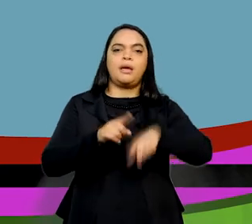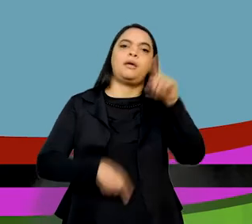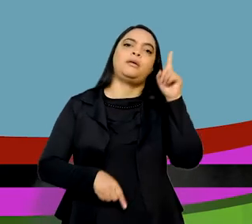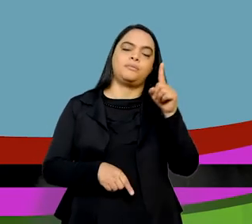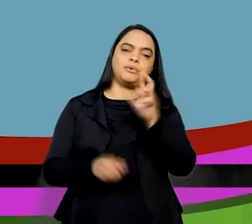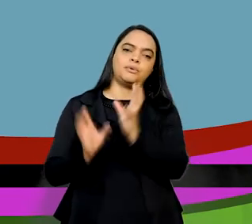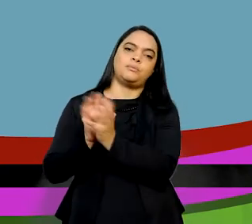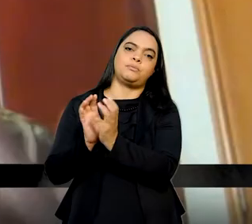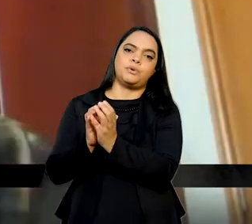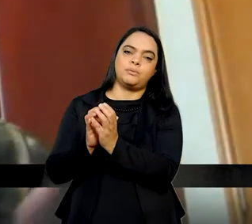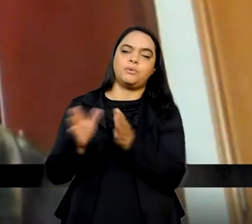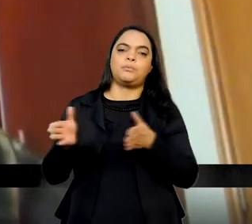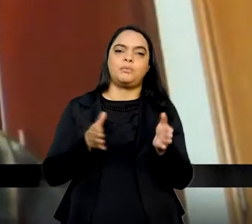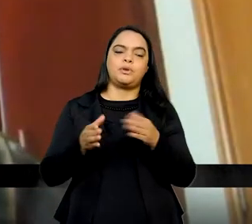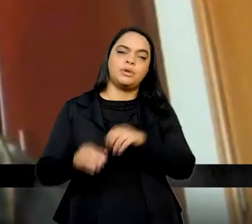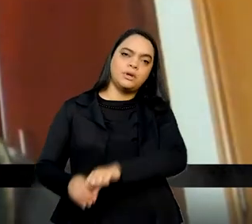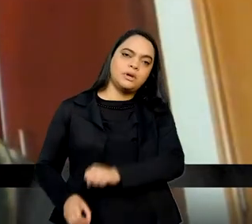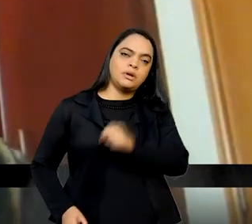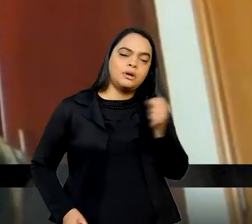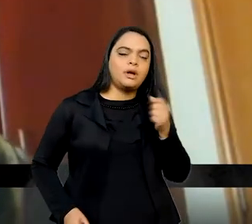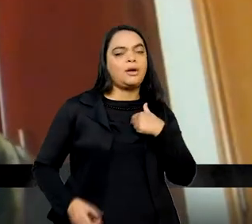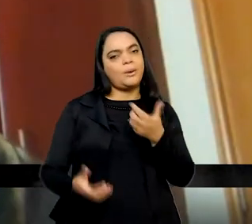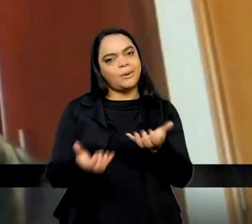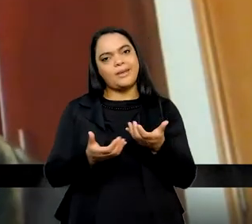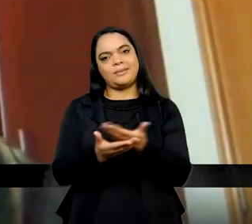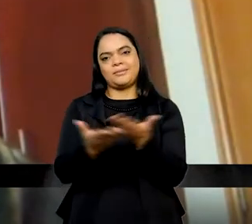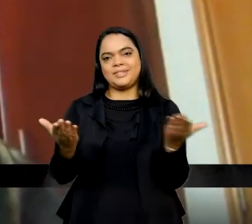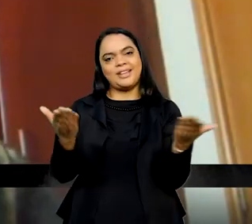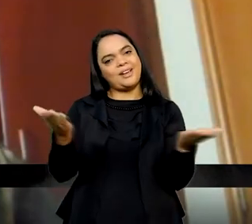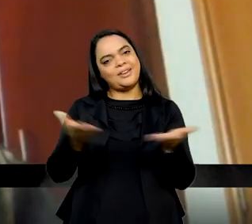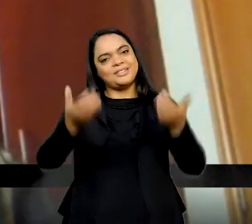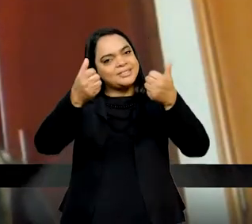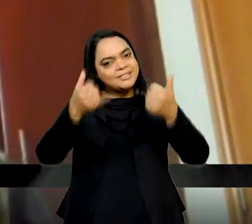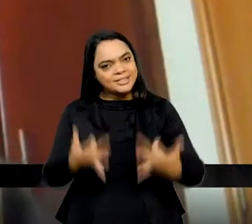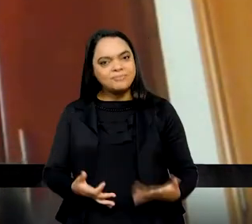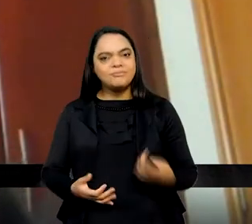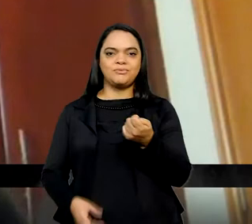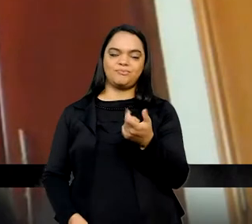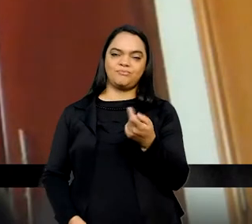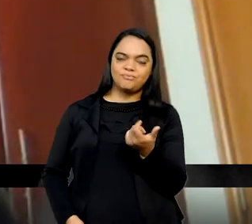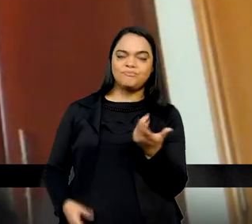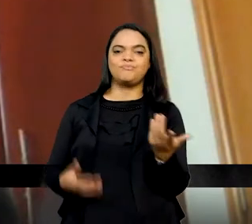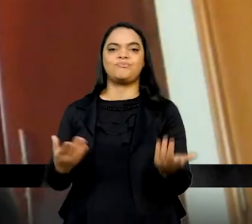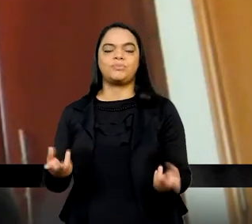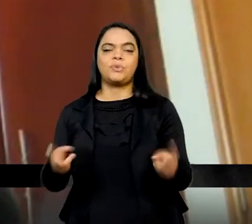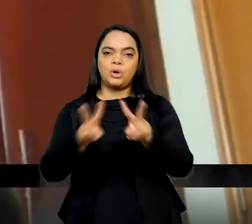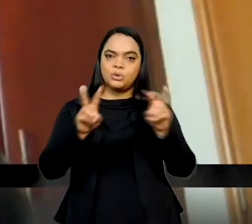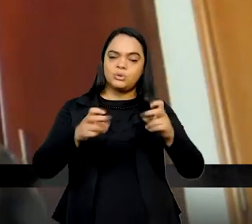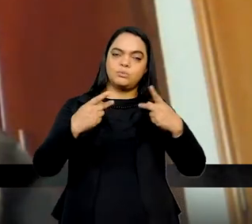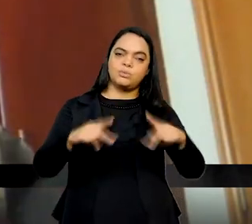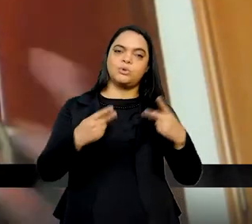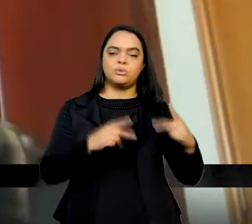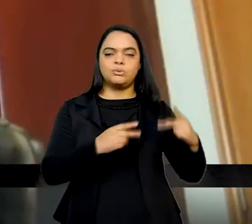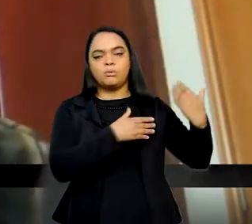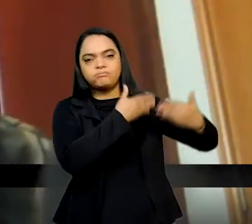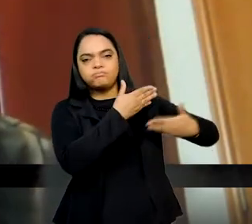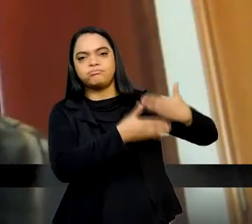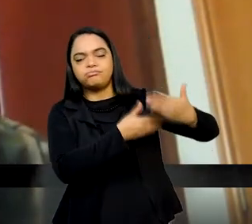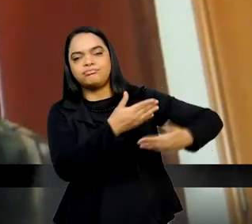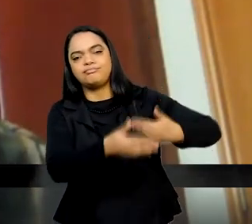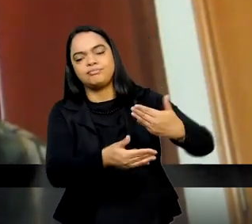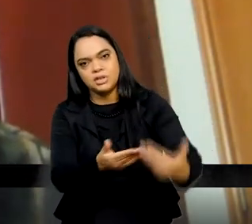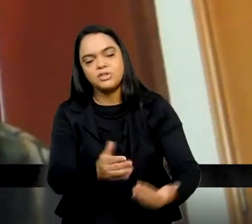tempo da independência. Queria te escutar, que você falasse um pouco mais aí dessa sua